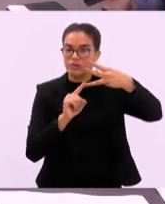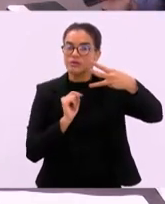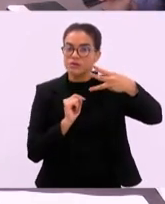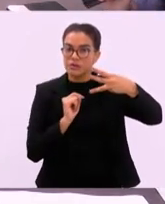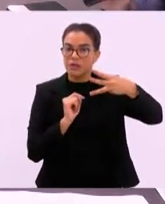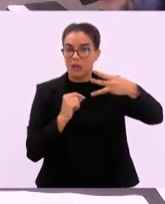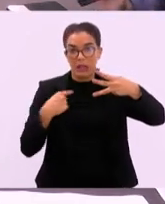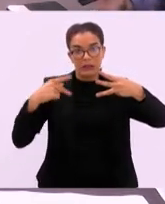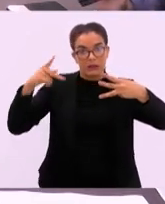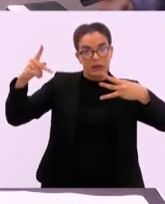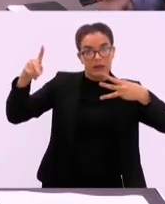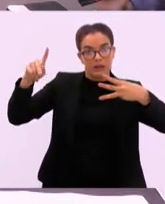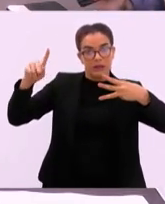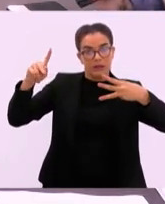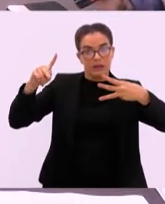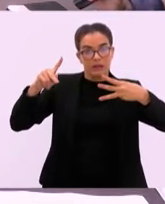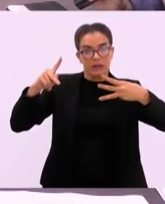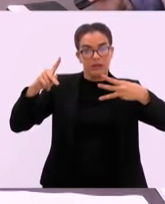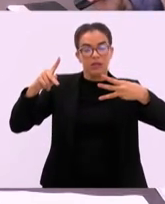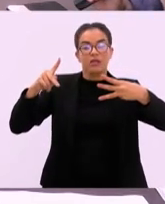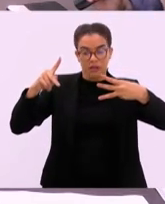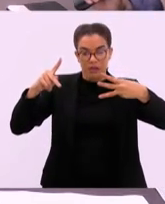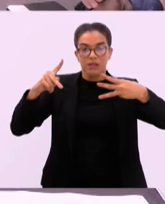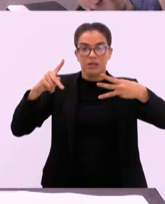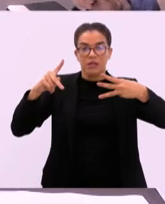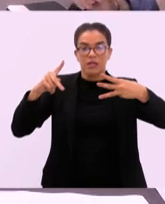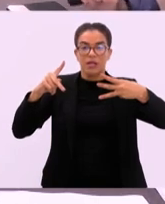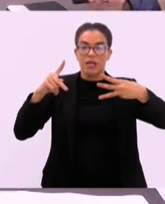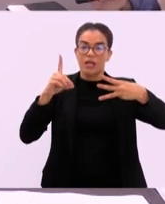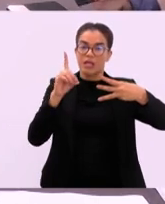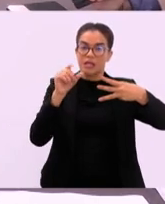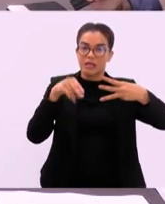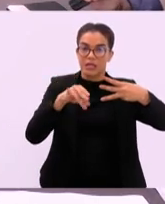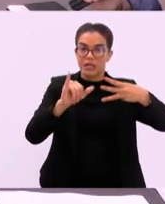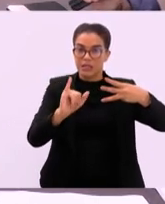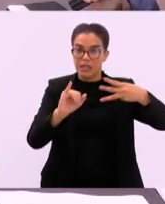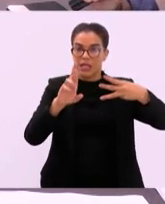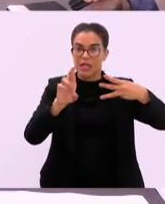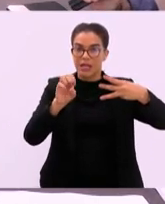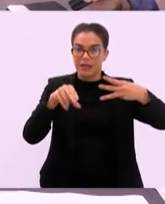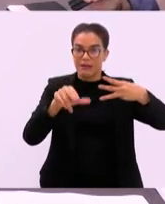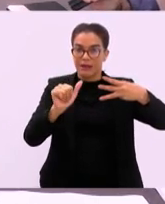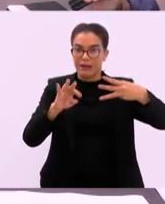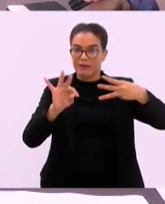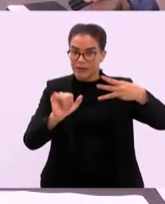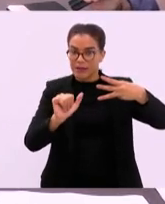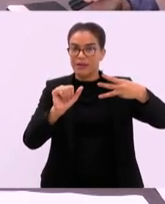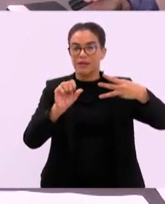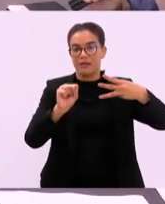emendas são dele. É a emenda da deputado Serafini, deputada Dani Monteiro e deputada Renata Souza. São as três emendas.